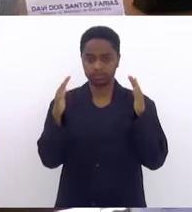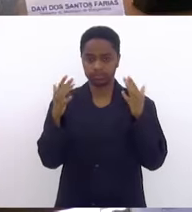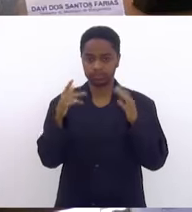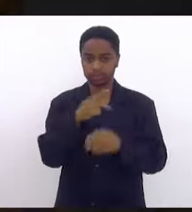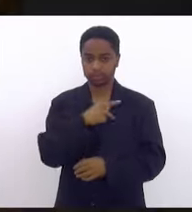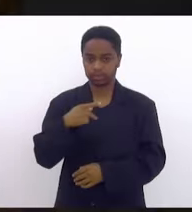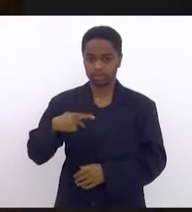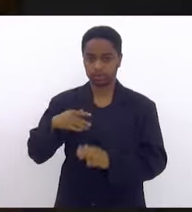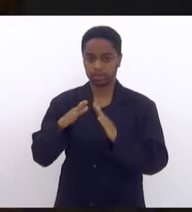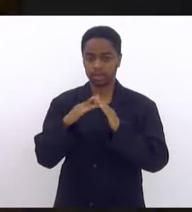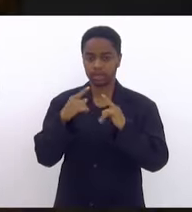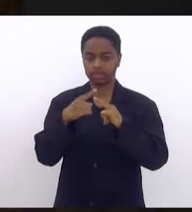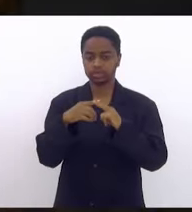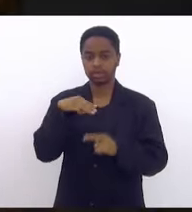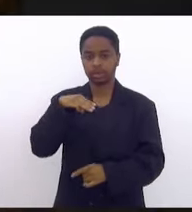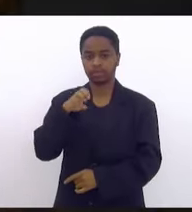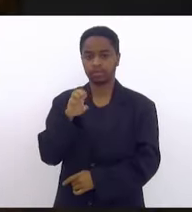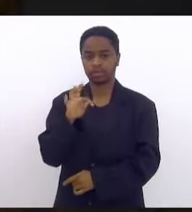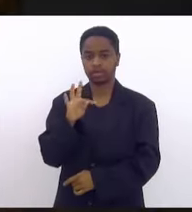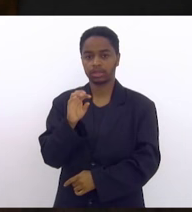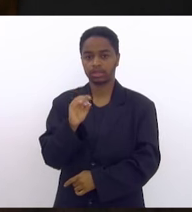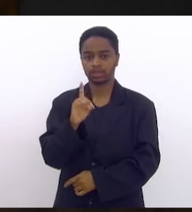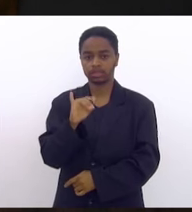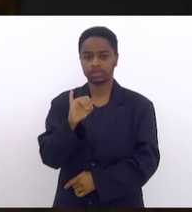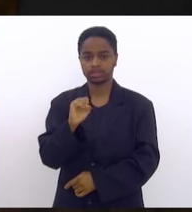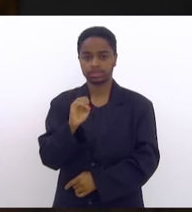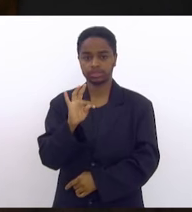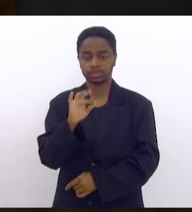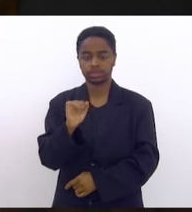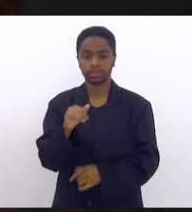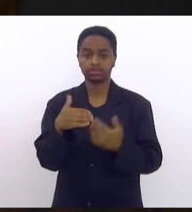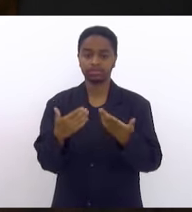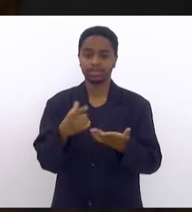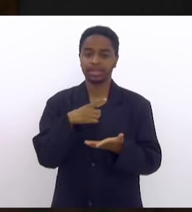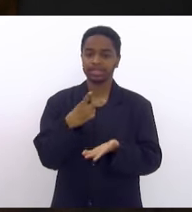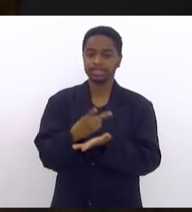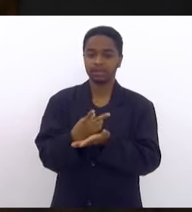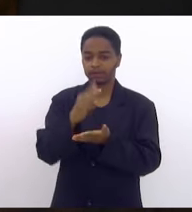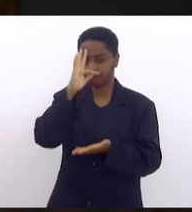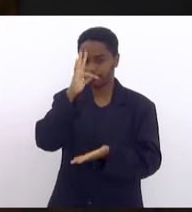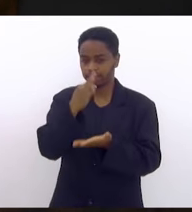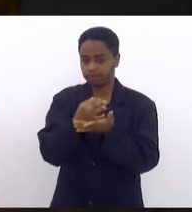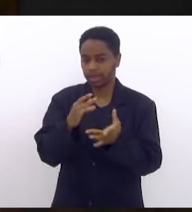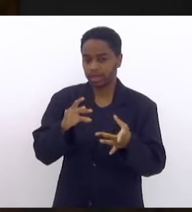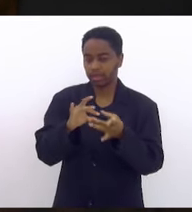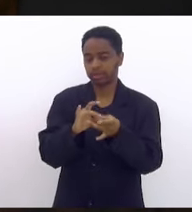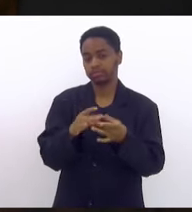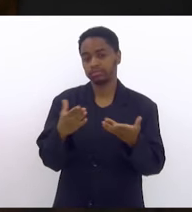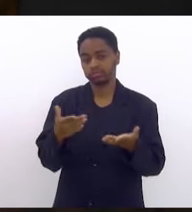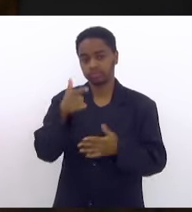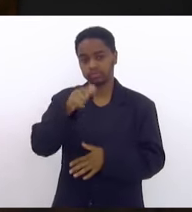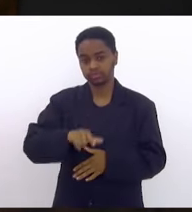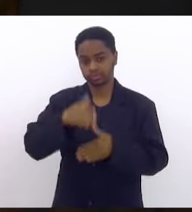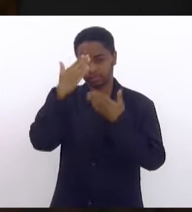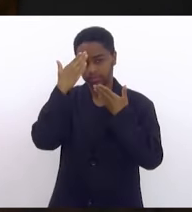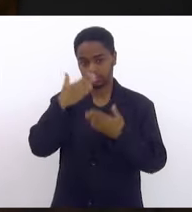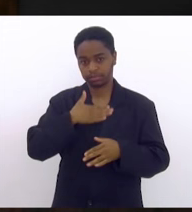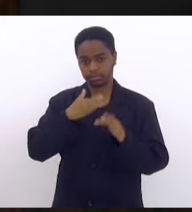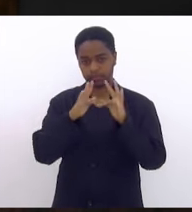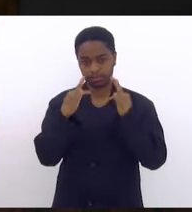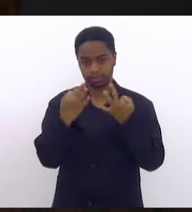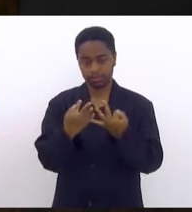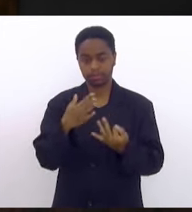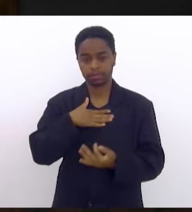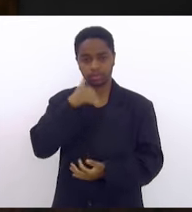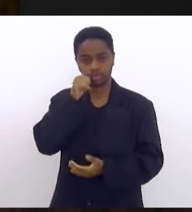pastor da metodista. Então, eu estou sempre cercado de muita fé. E agradecer mais uma vez a minha família, a minha esposa, que